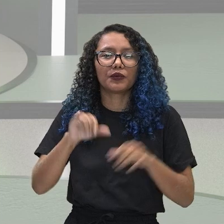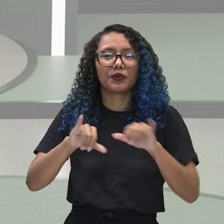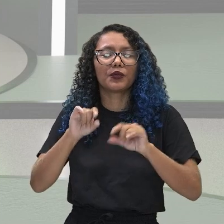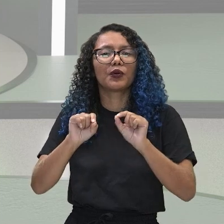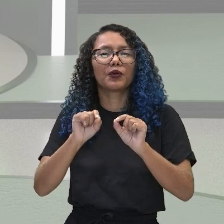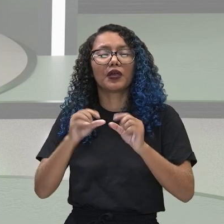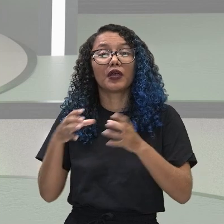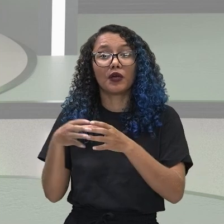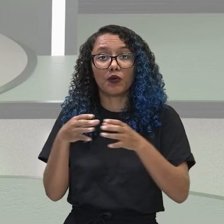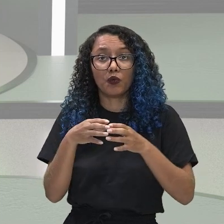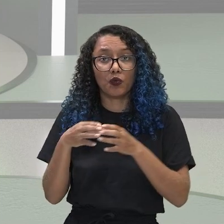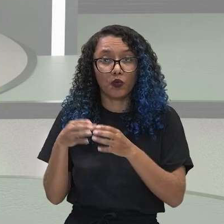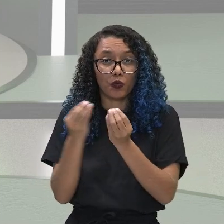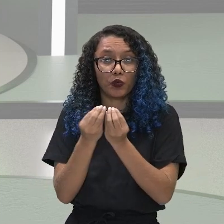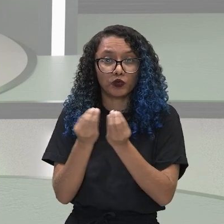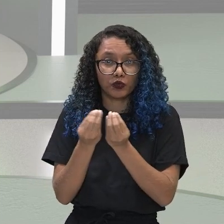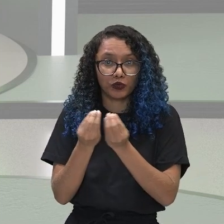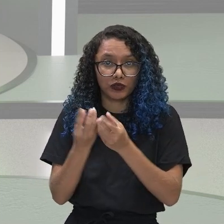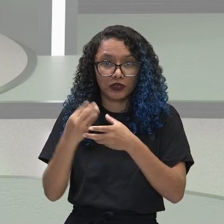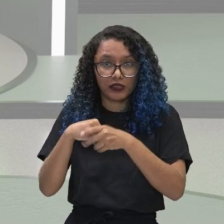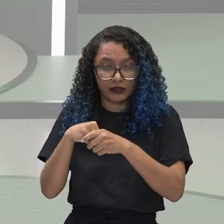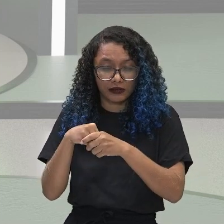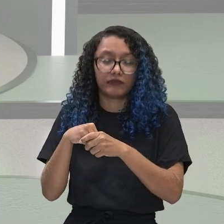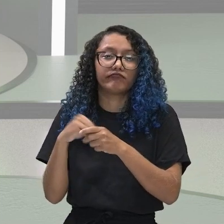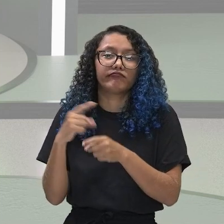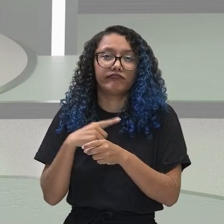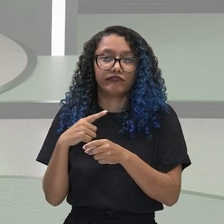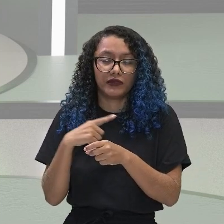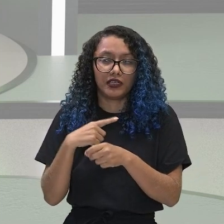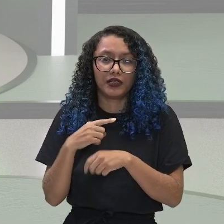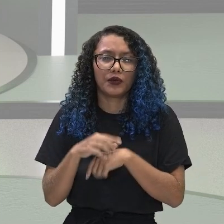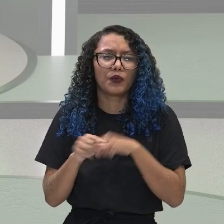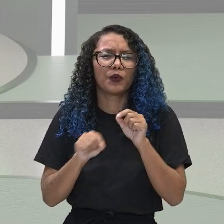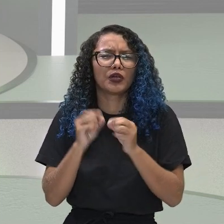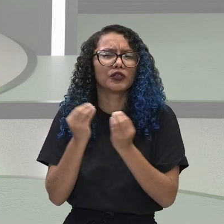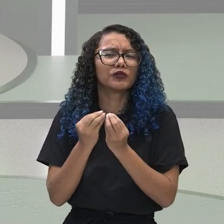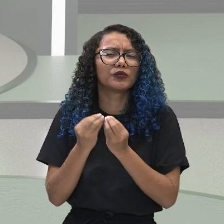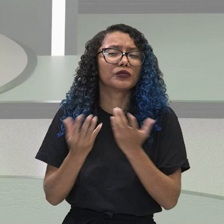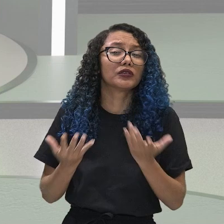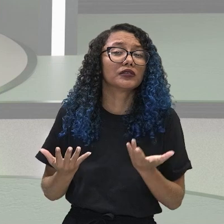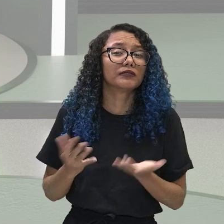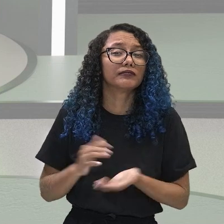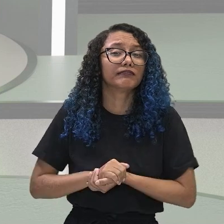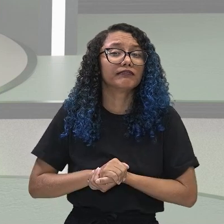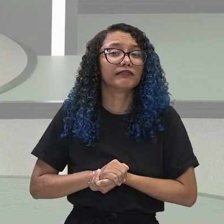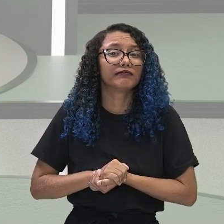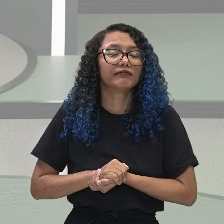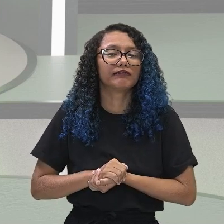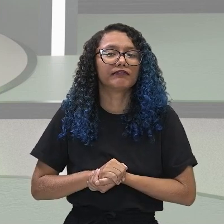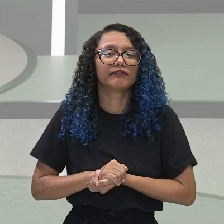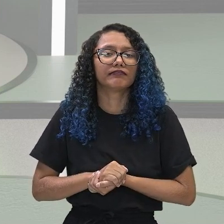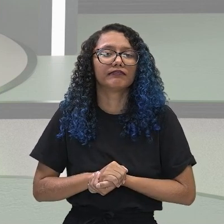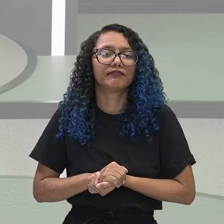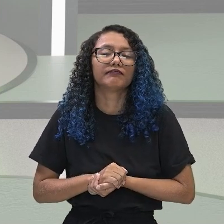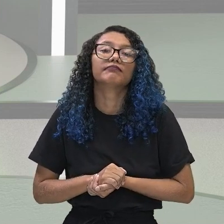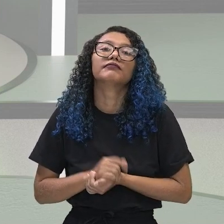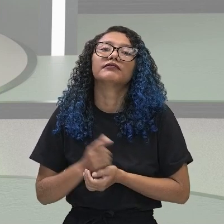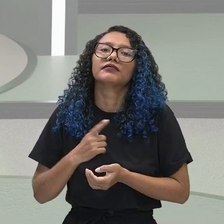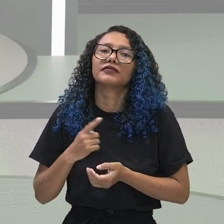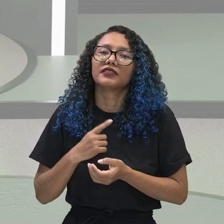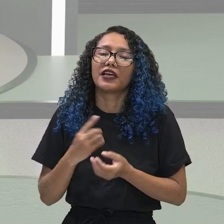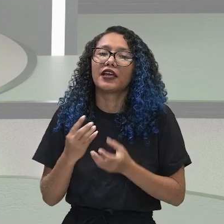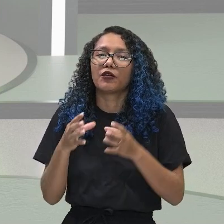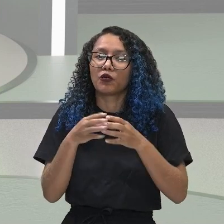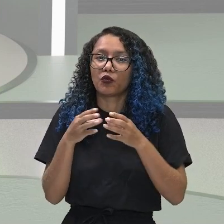de substâncias. Que são substâncias, querido aluno? São grupos de